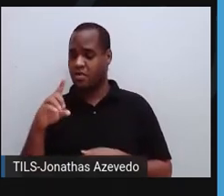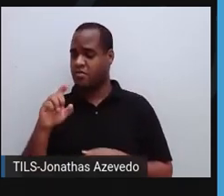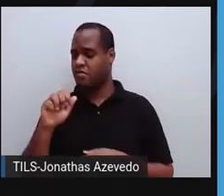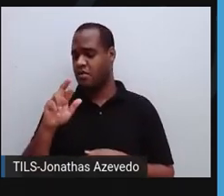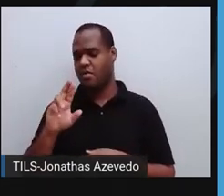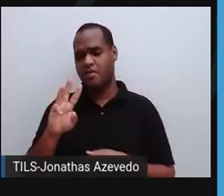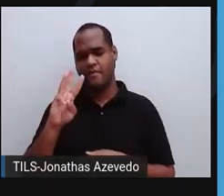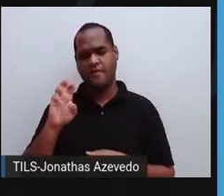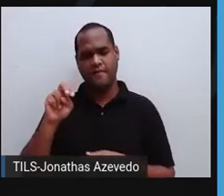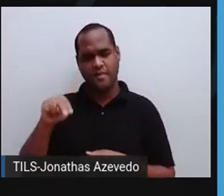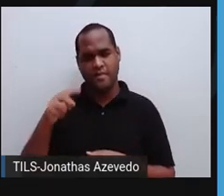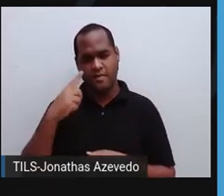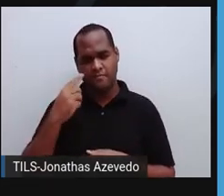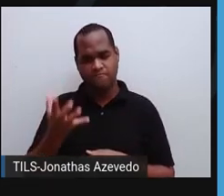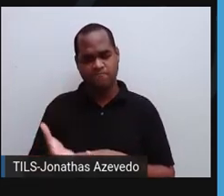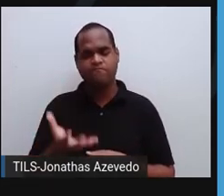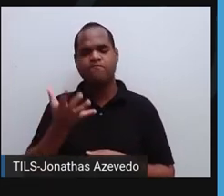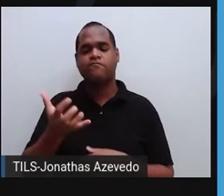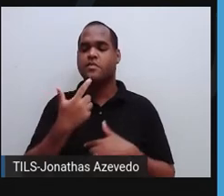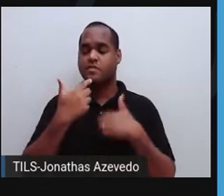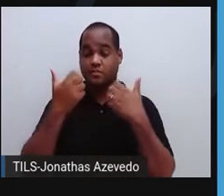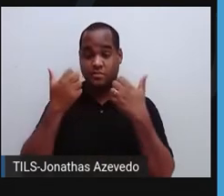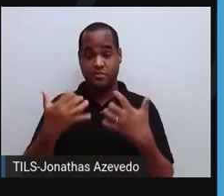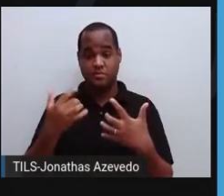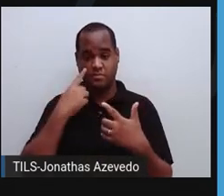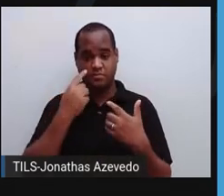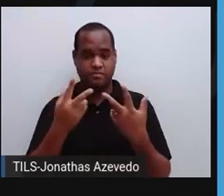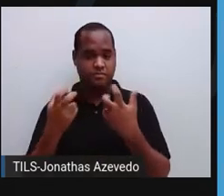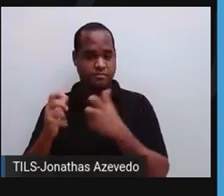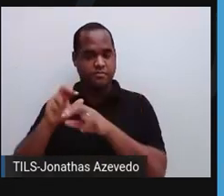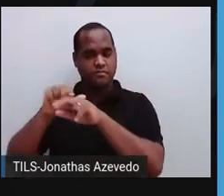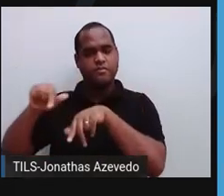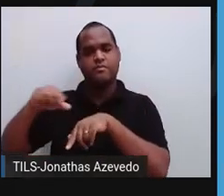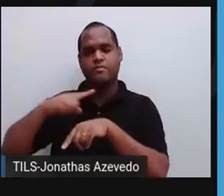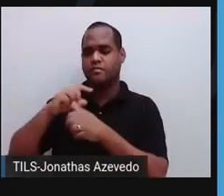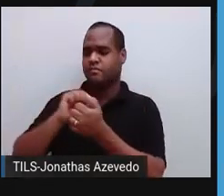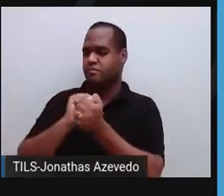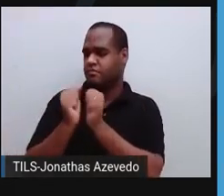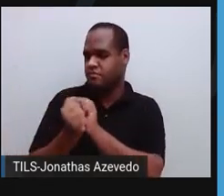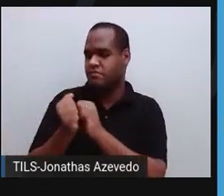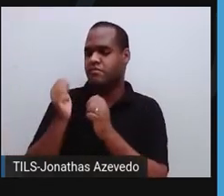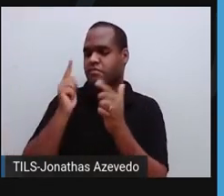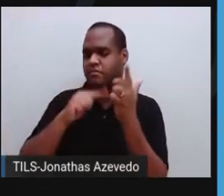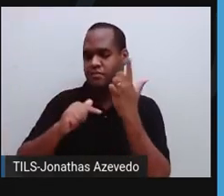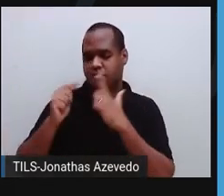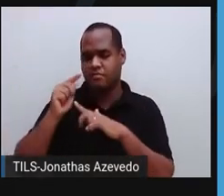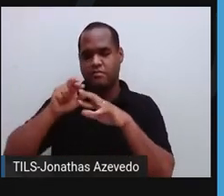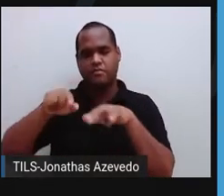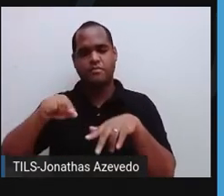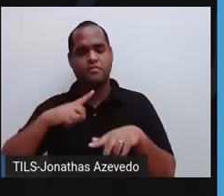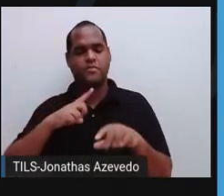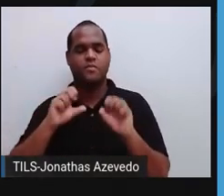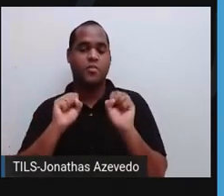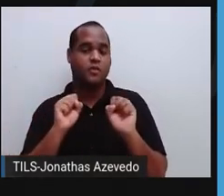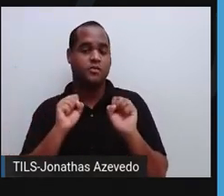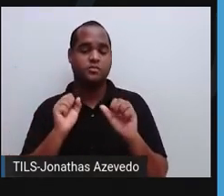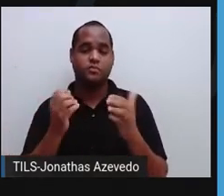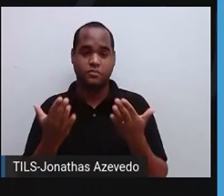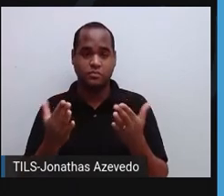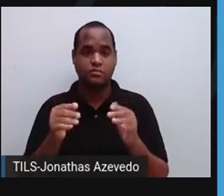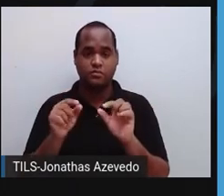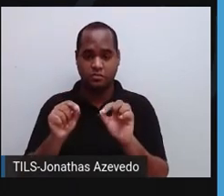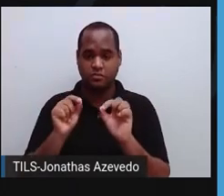levantava, nas suas observações, que os seres mais adaptados, eles tinham, então, a possibilidade de